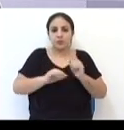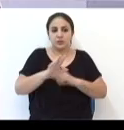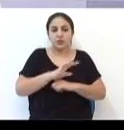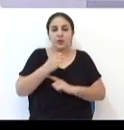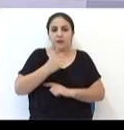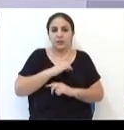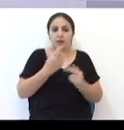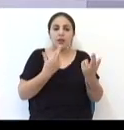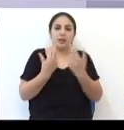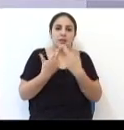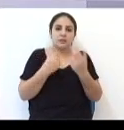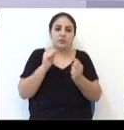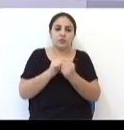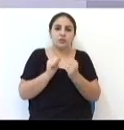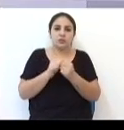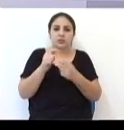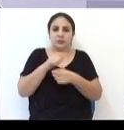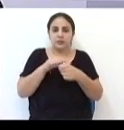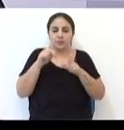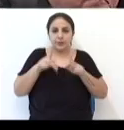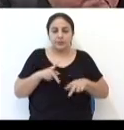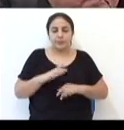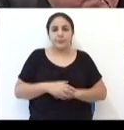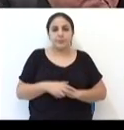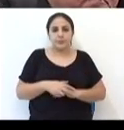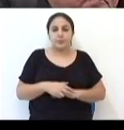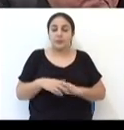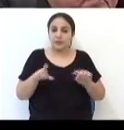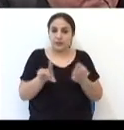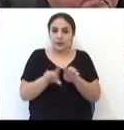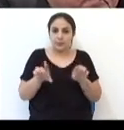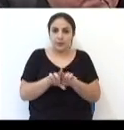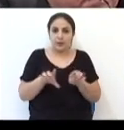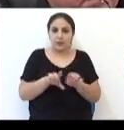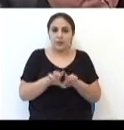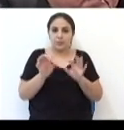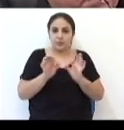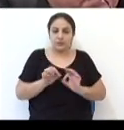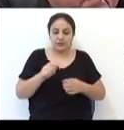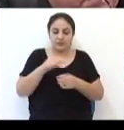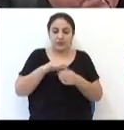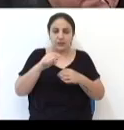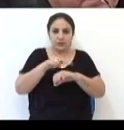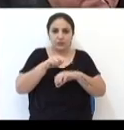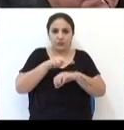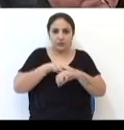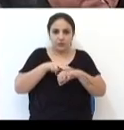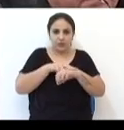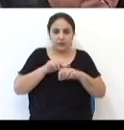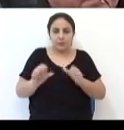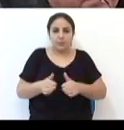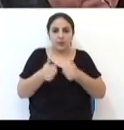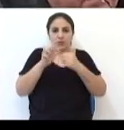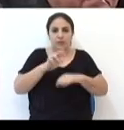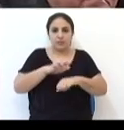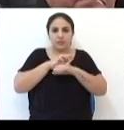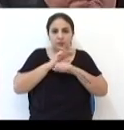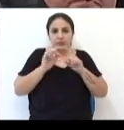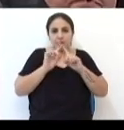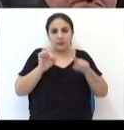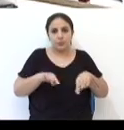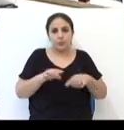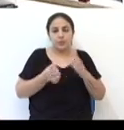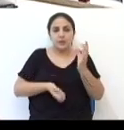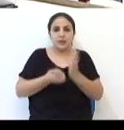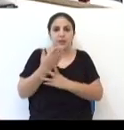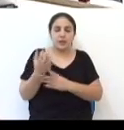social dele, que é ter essa relação com a cidade e com as pessoas. Além disso, o programa Cidade Verde vai melhorar a segurança